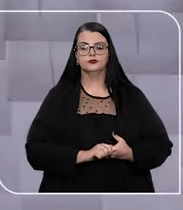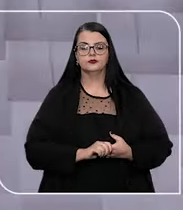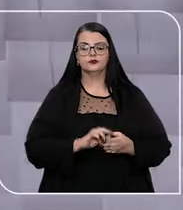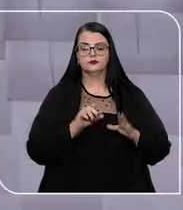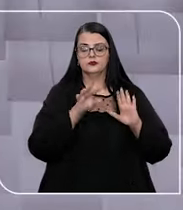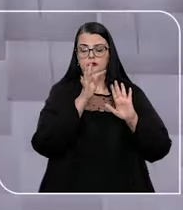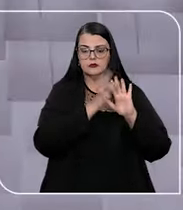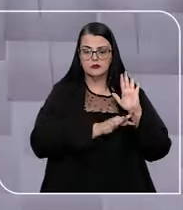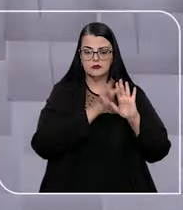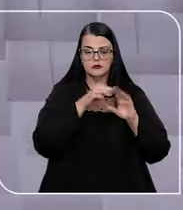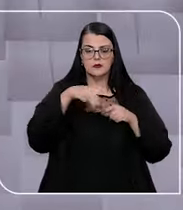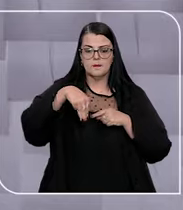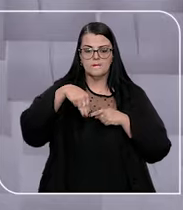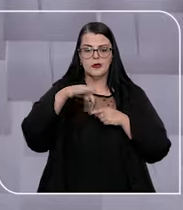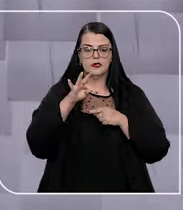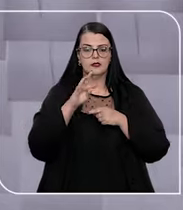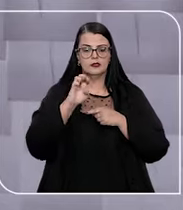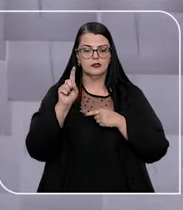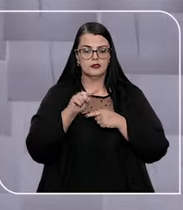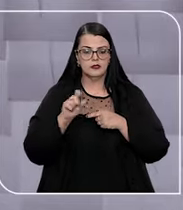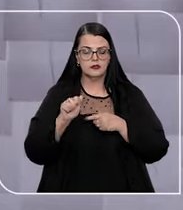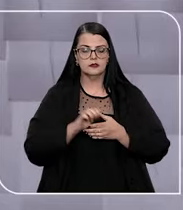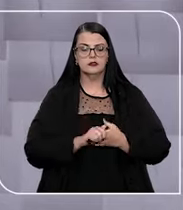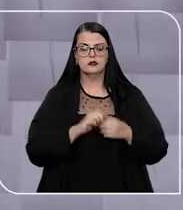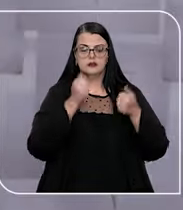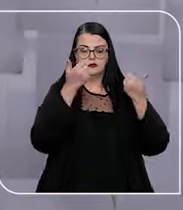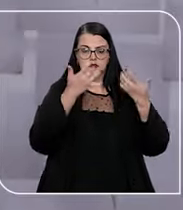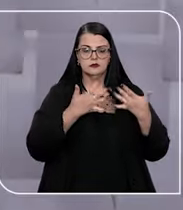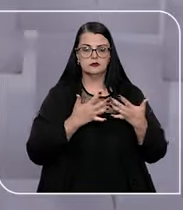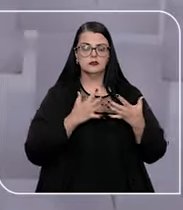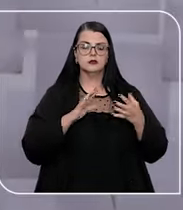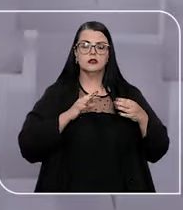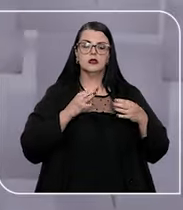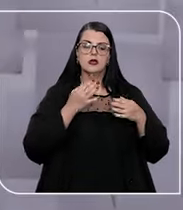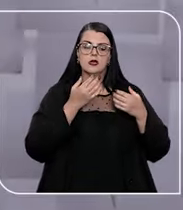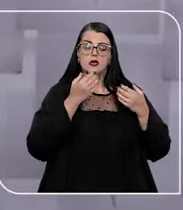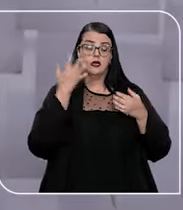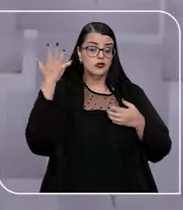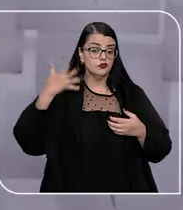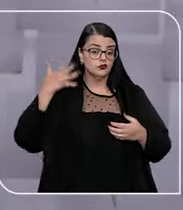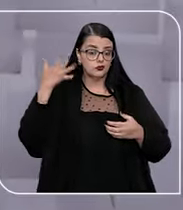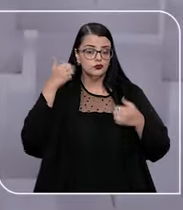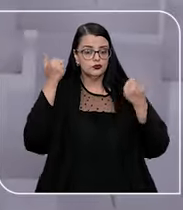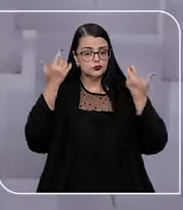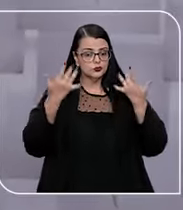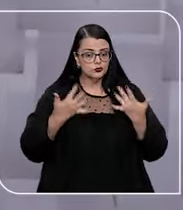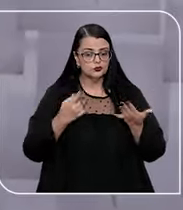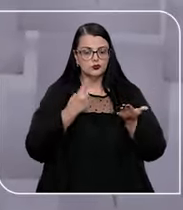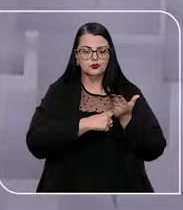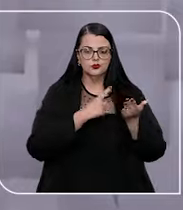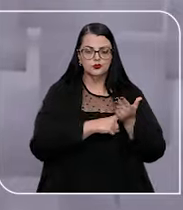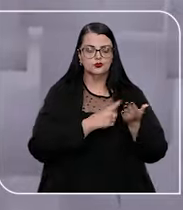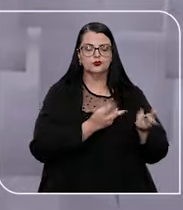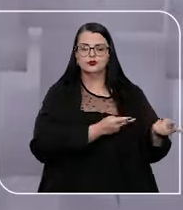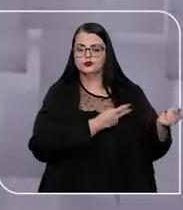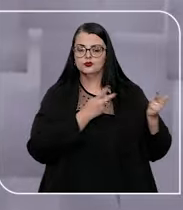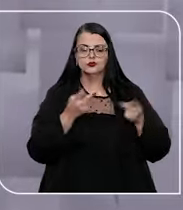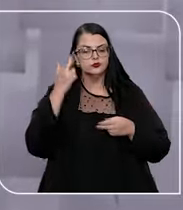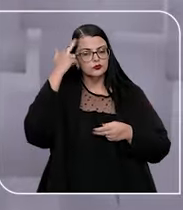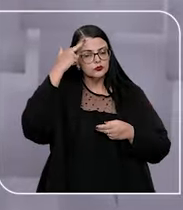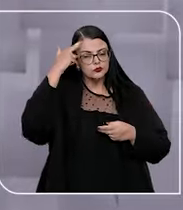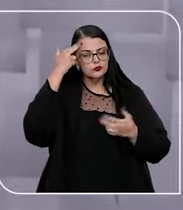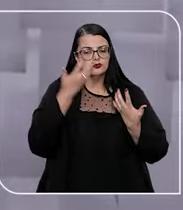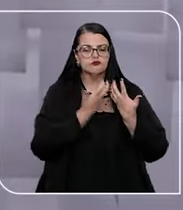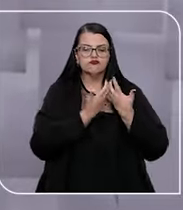foi escrito pela Ministra Maria Teresa de Assis Moura durante o discurso ela destacou que a obra convida para uma